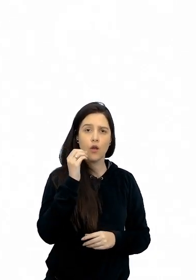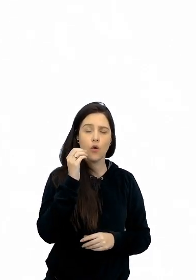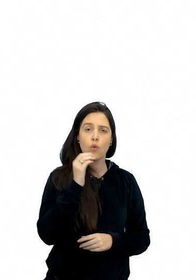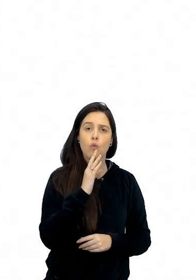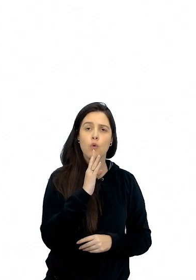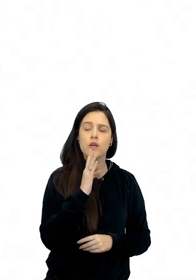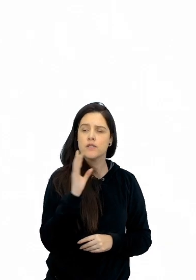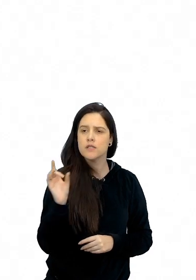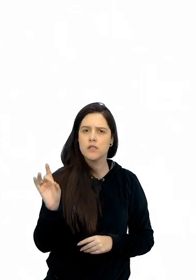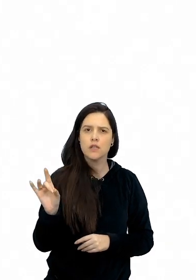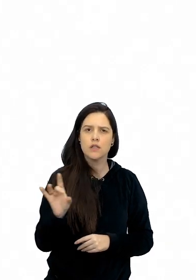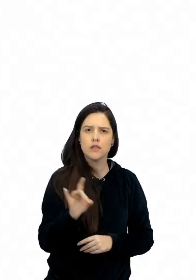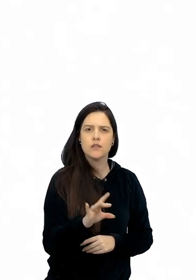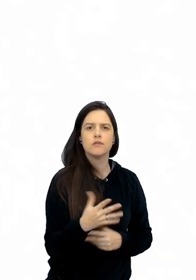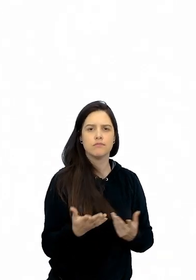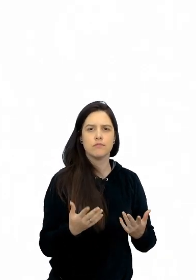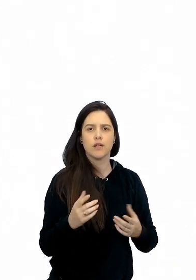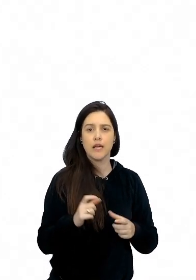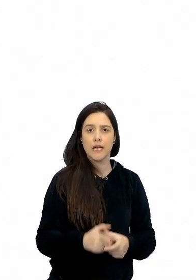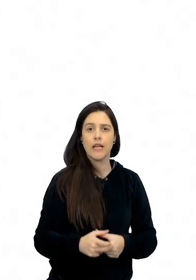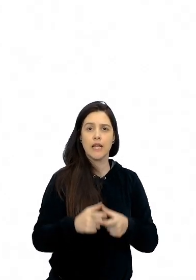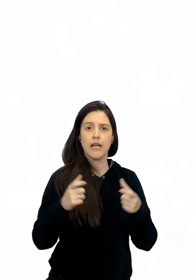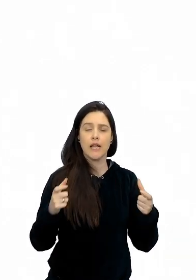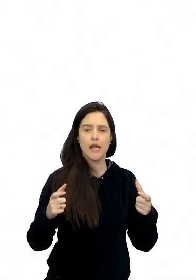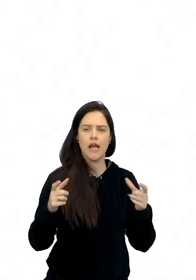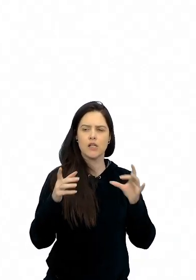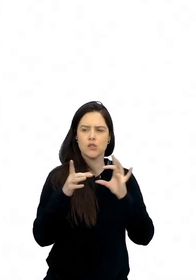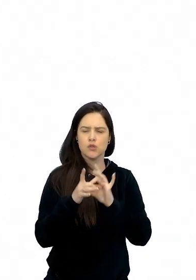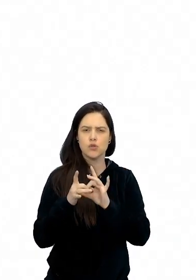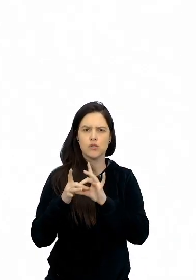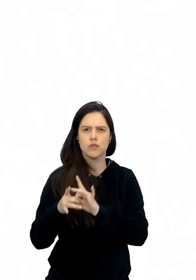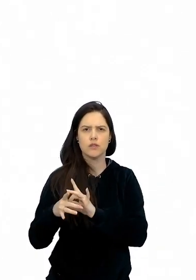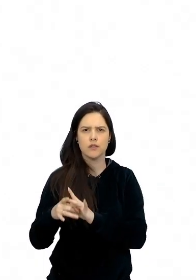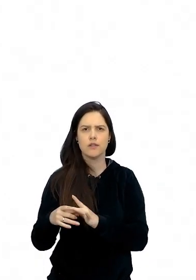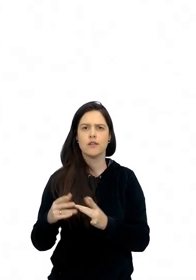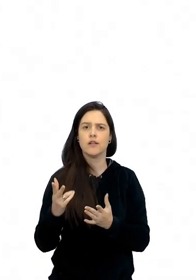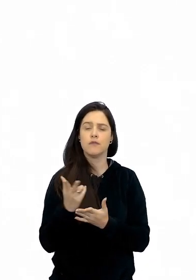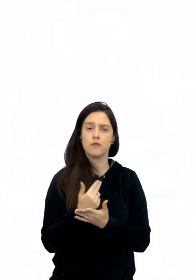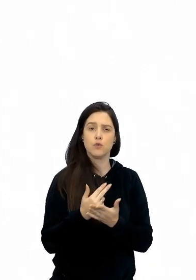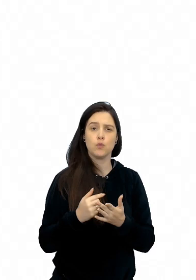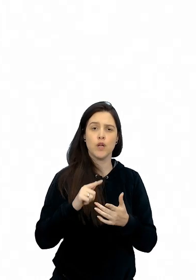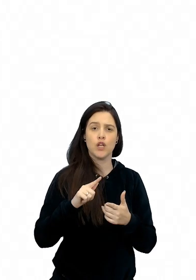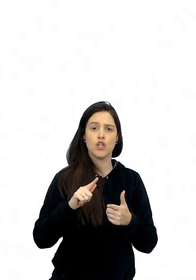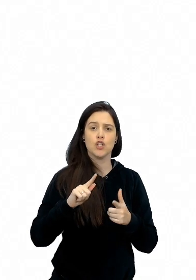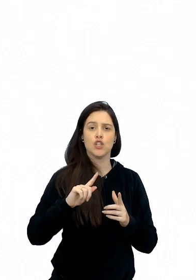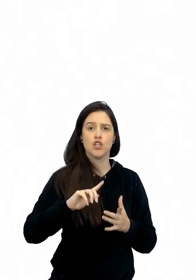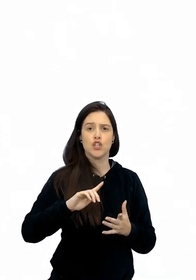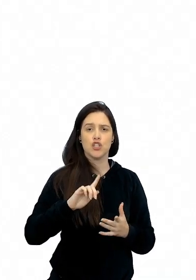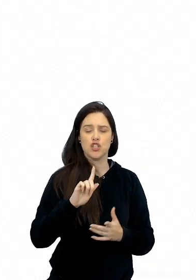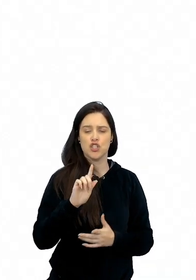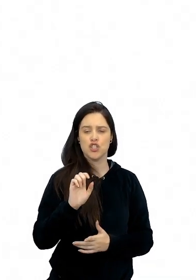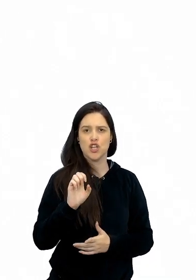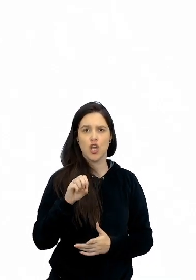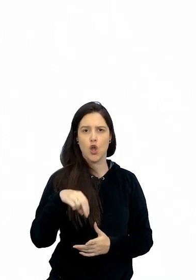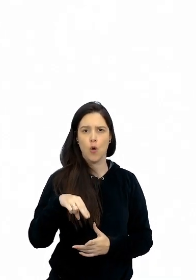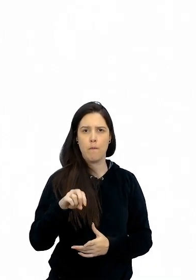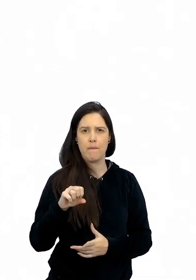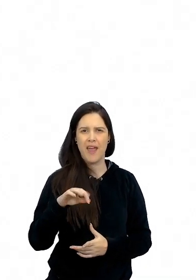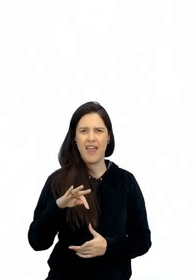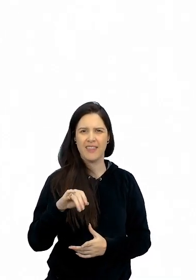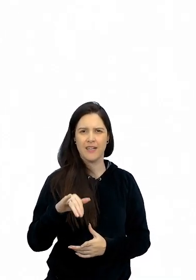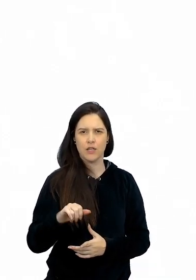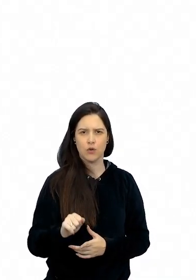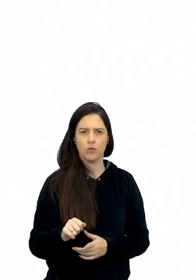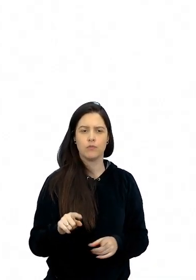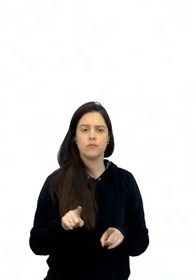do ângulo como grandeza, associada, né, às figuras geométricas, e reconhecer a abertura do